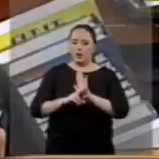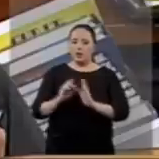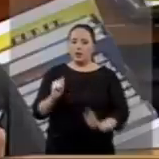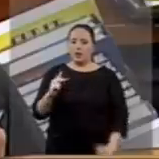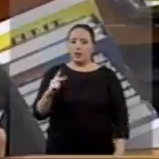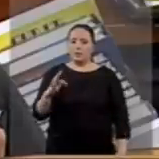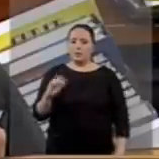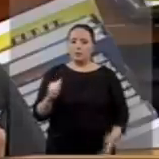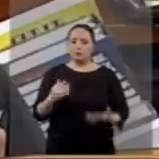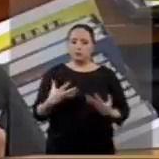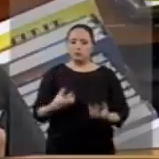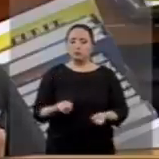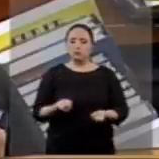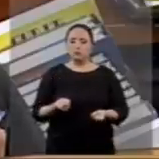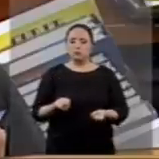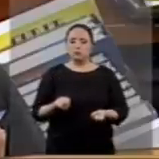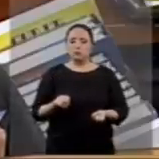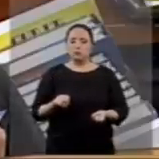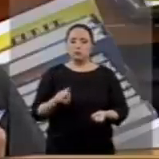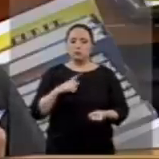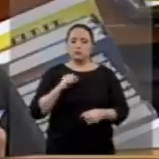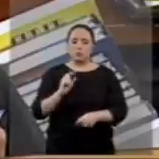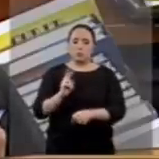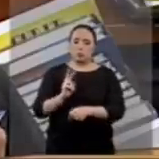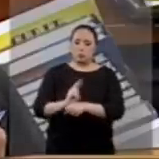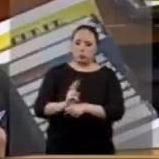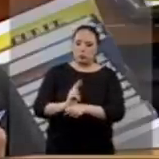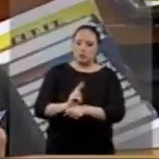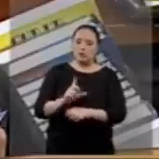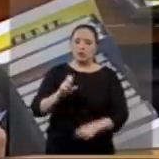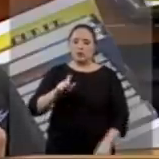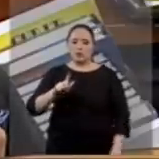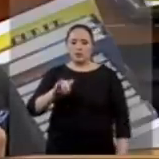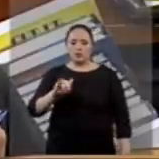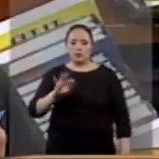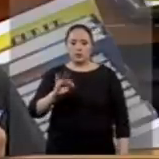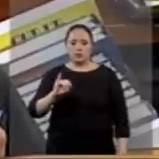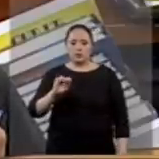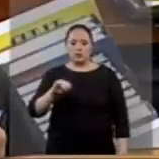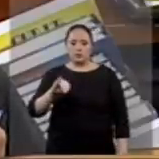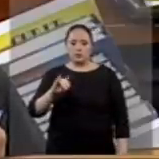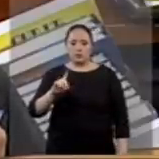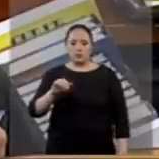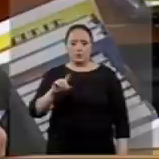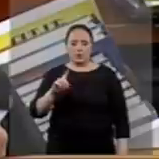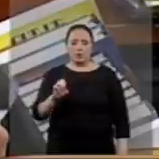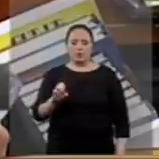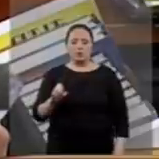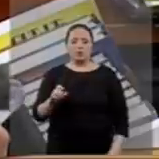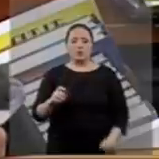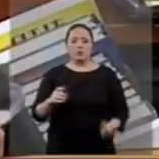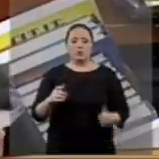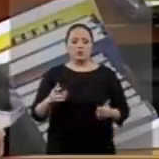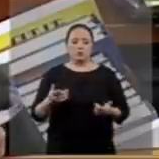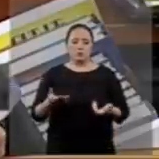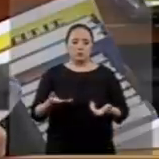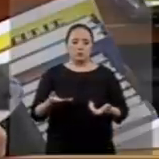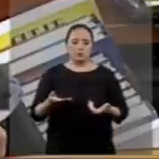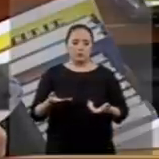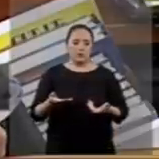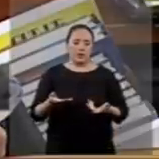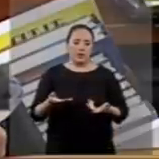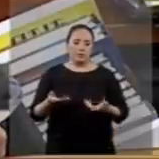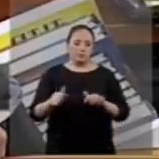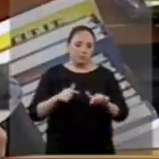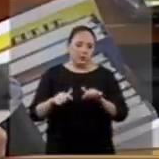apta a viabilizar o controle de legitimidade da atuação das entidades.